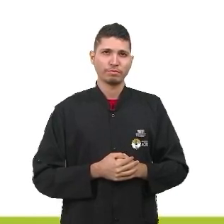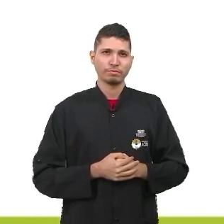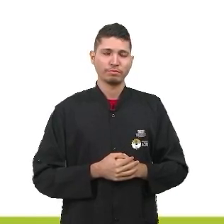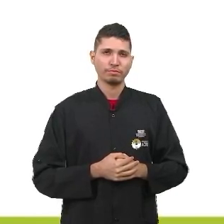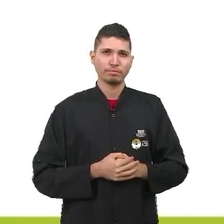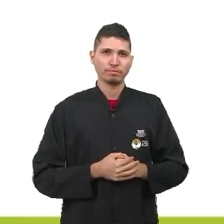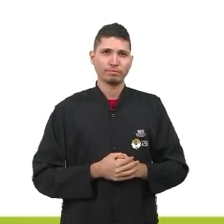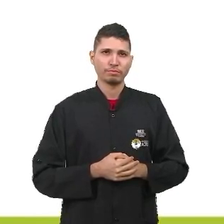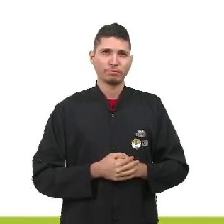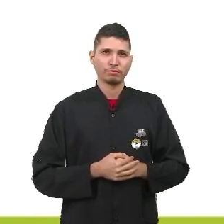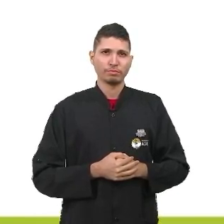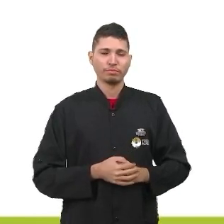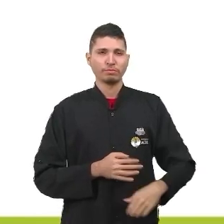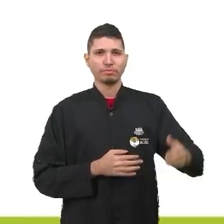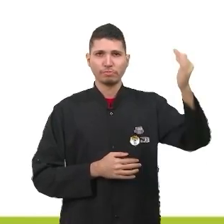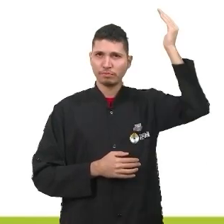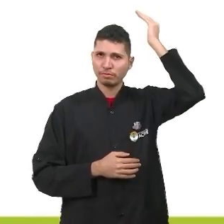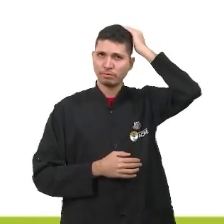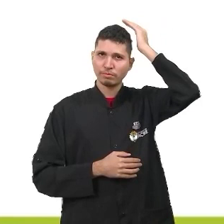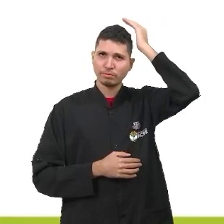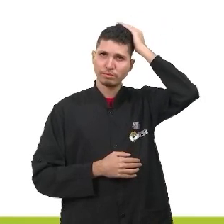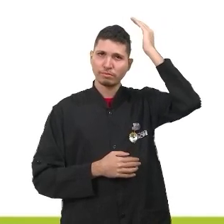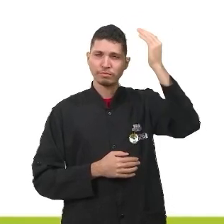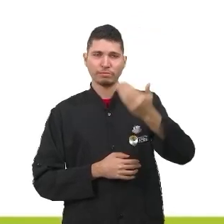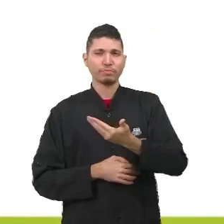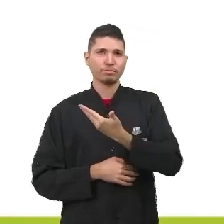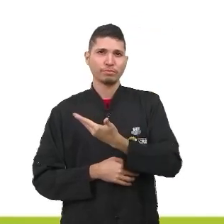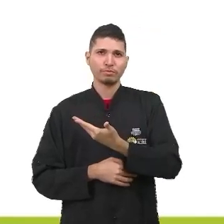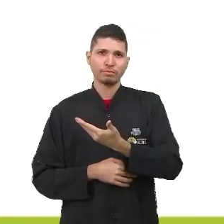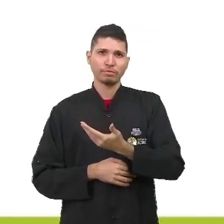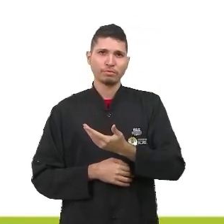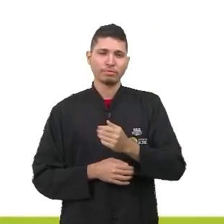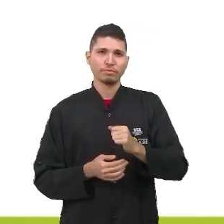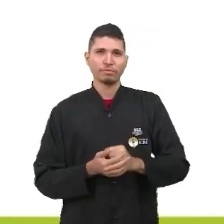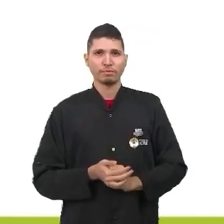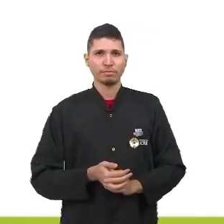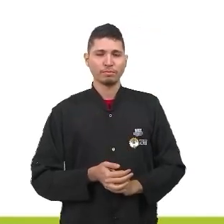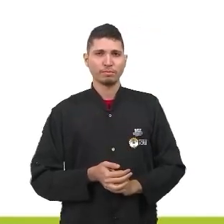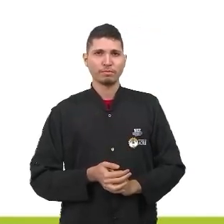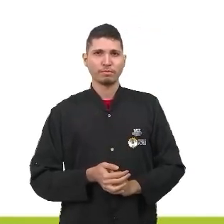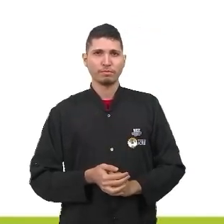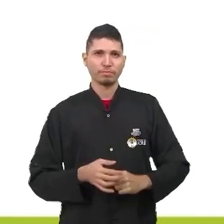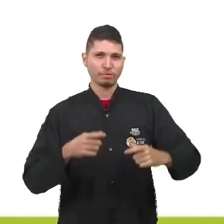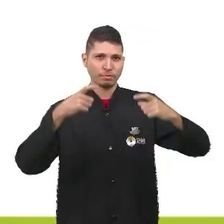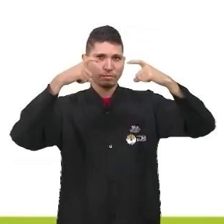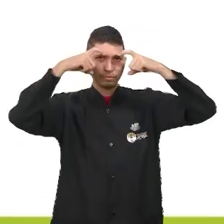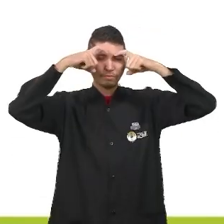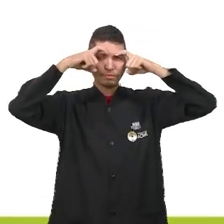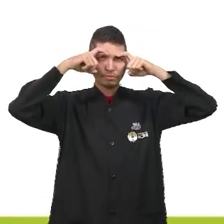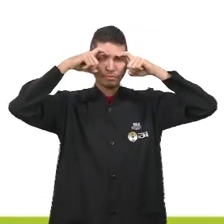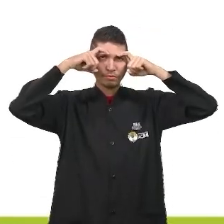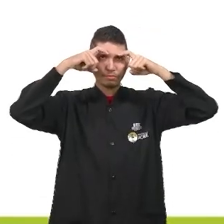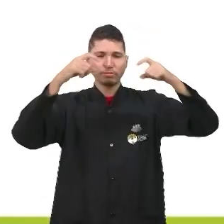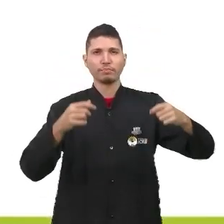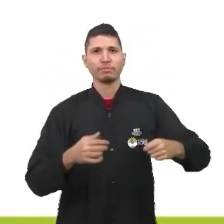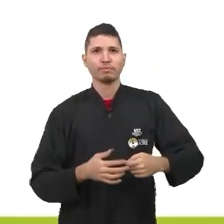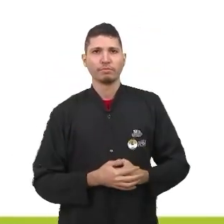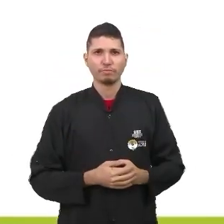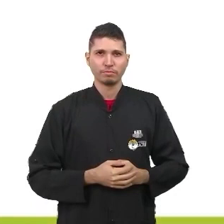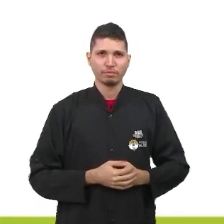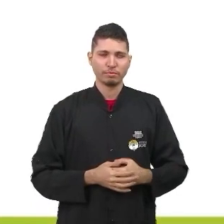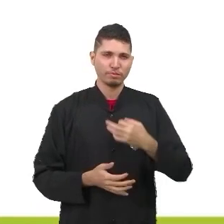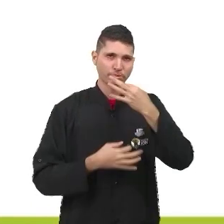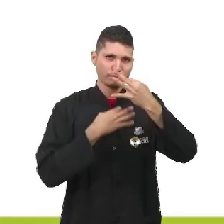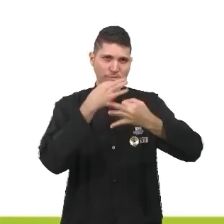falar sobre Anita Malfatti e o Monteiro Lobato, né? Essa